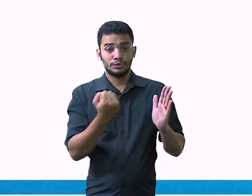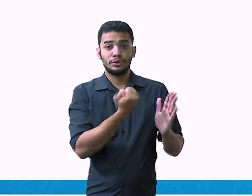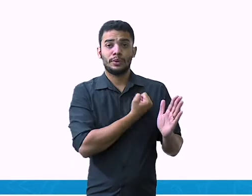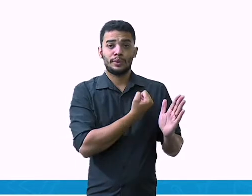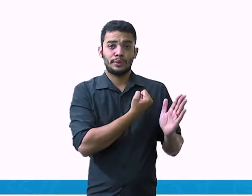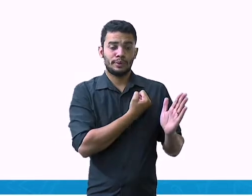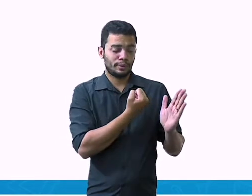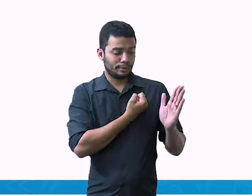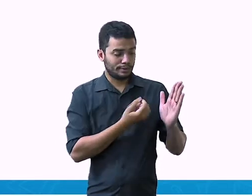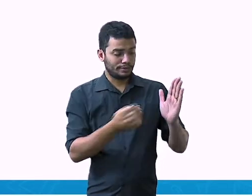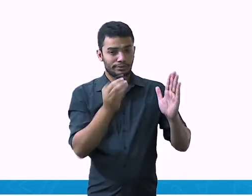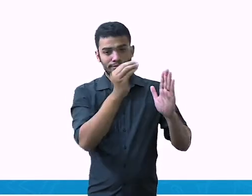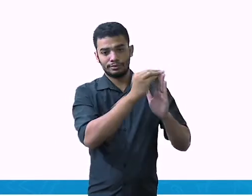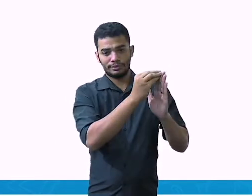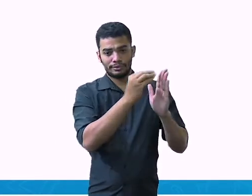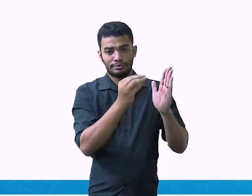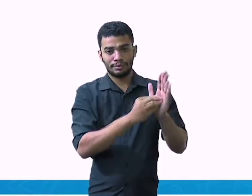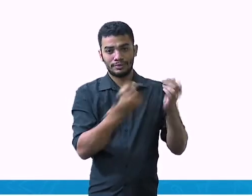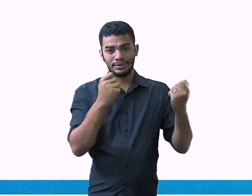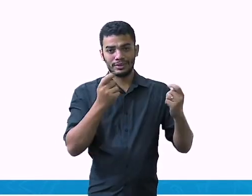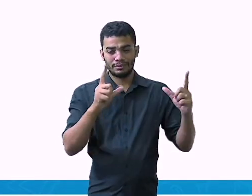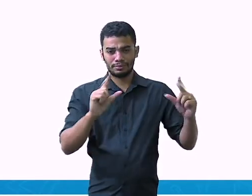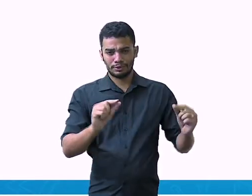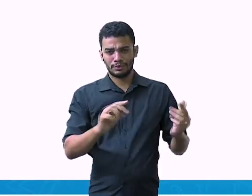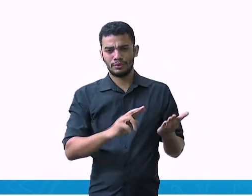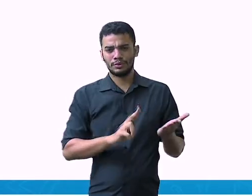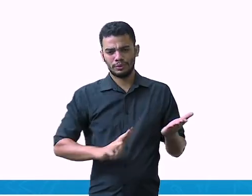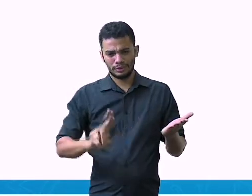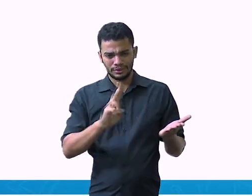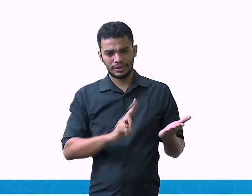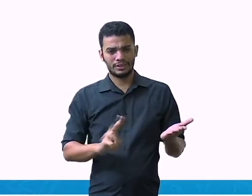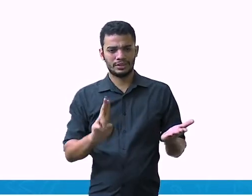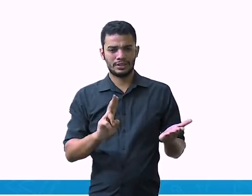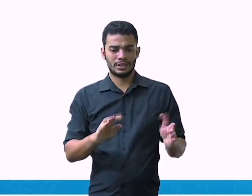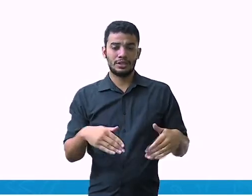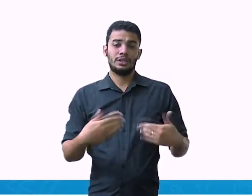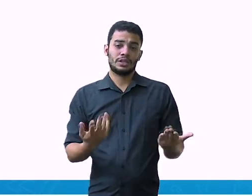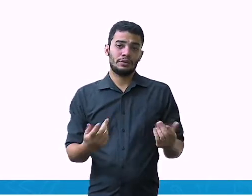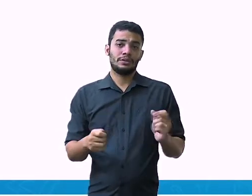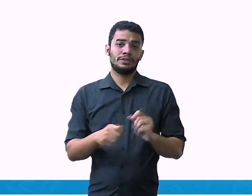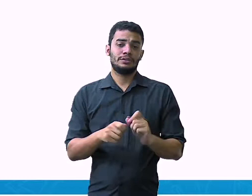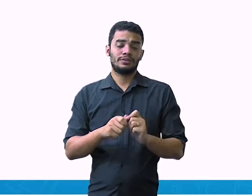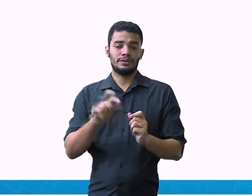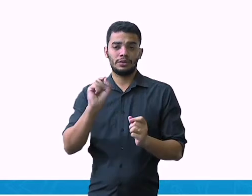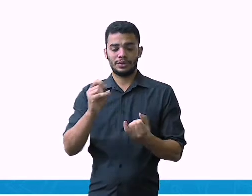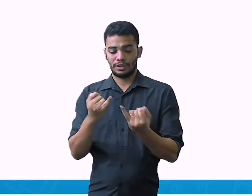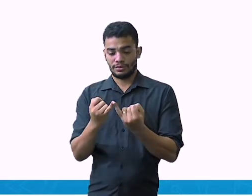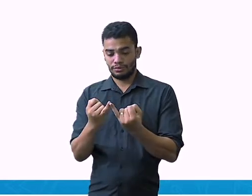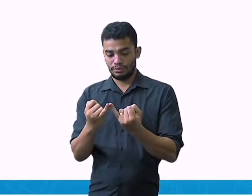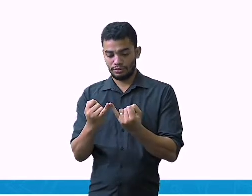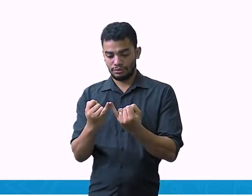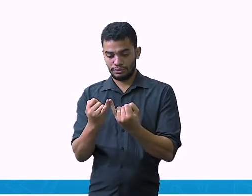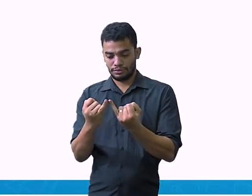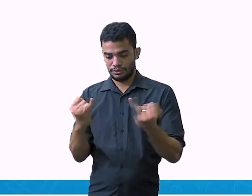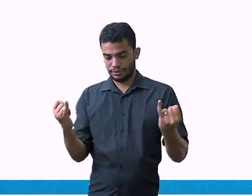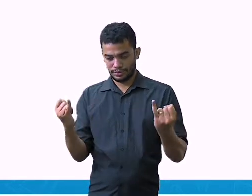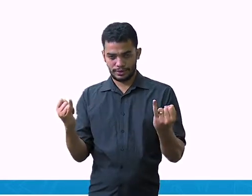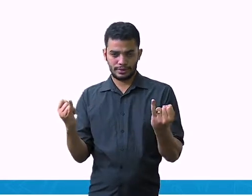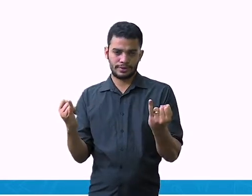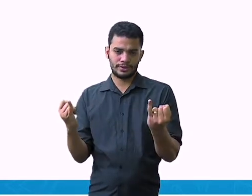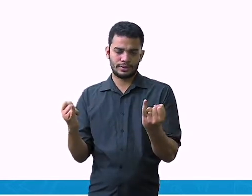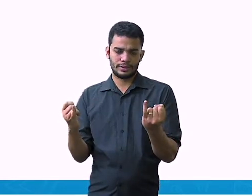um inteiro. Então, elas começaram ali fazendo o quê? Marcação em uma corda, através ali de nós, foi